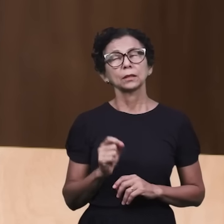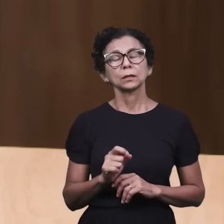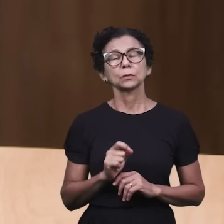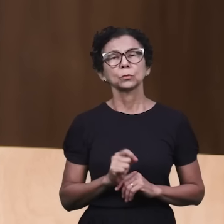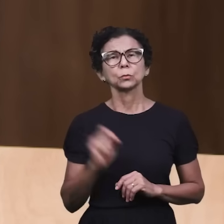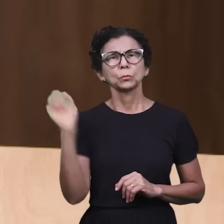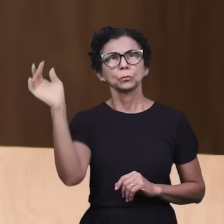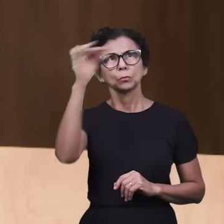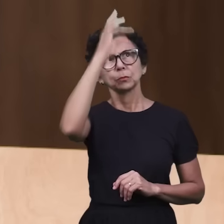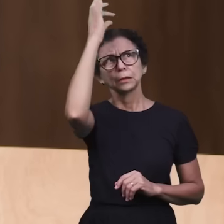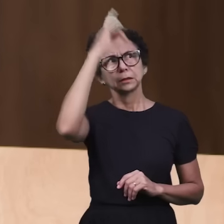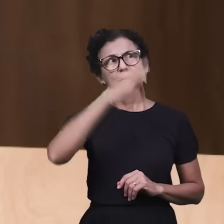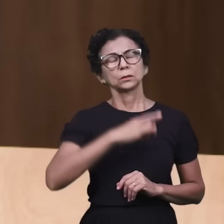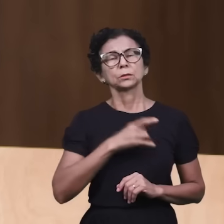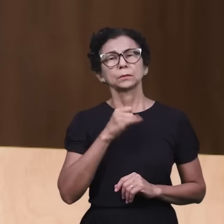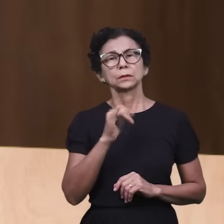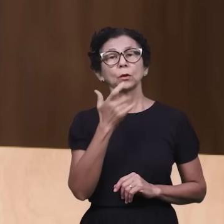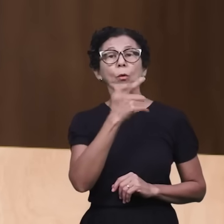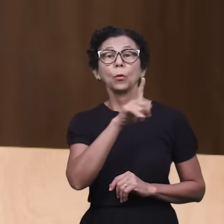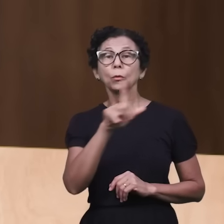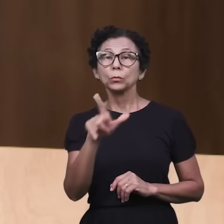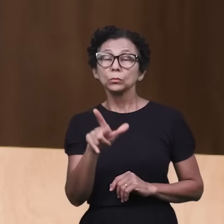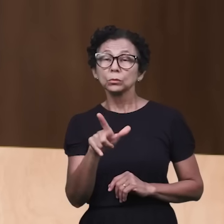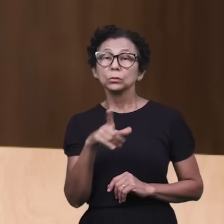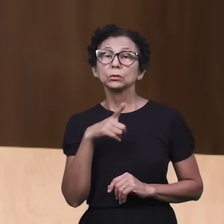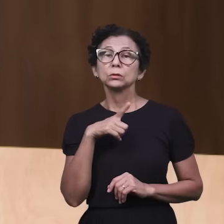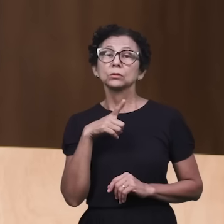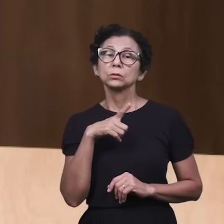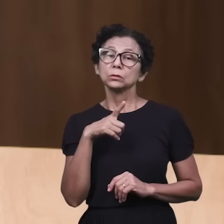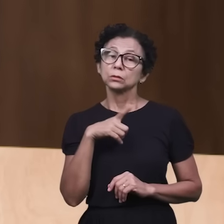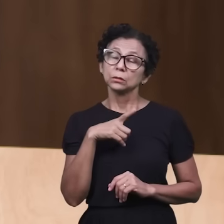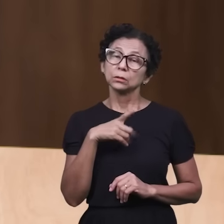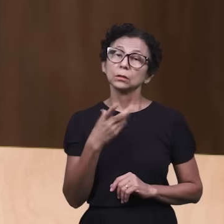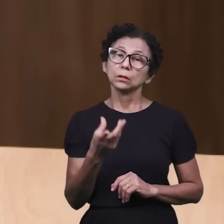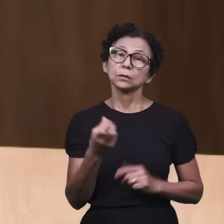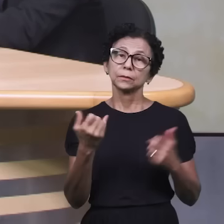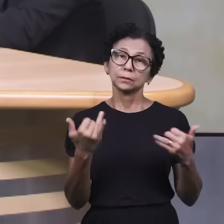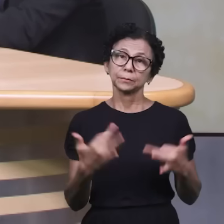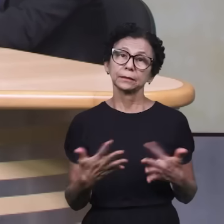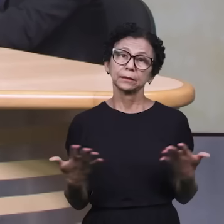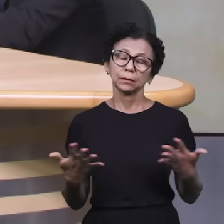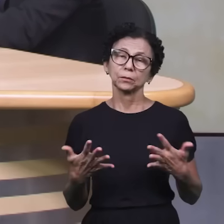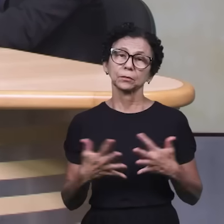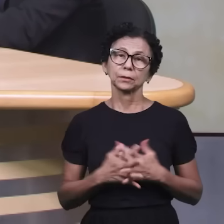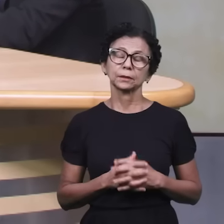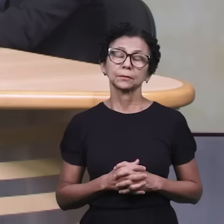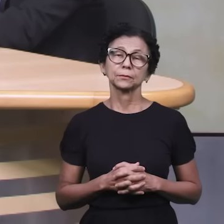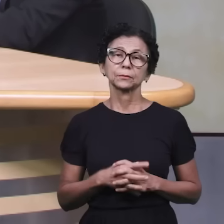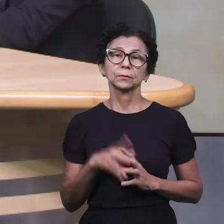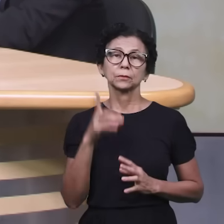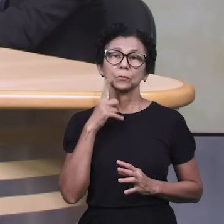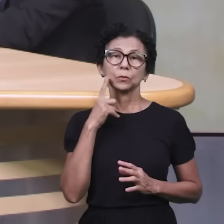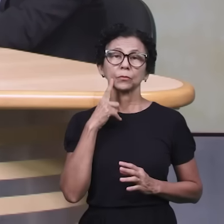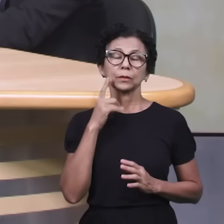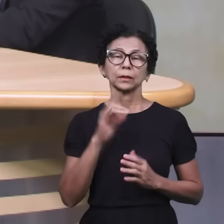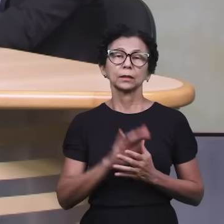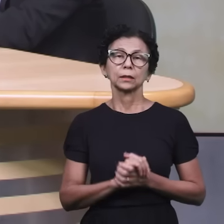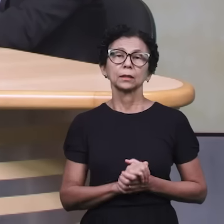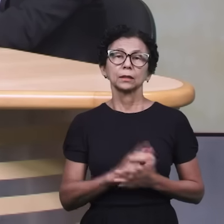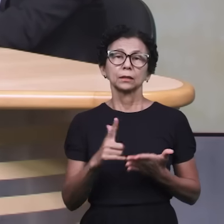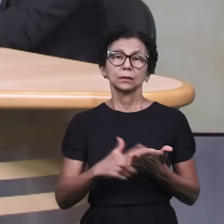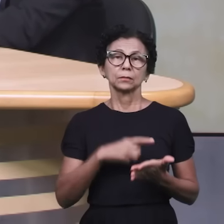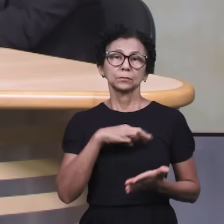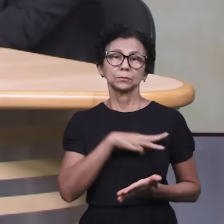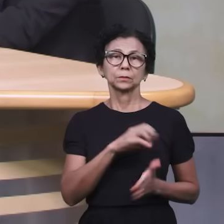ser o batismo com o Espírito Santo. Ele vai citar a palavra, nós vamos discutir aqui. Vamos lá, o texto bíblico